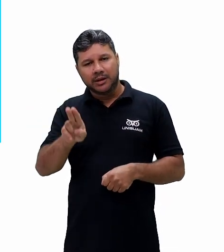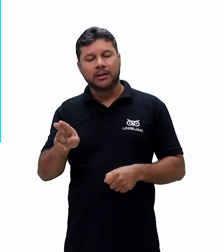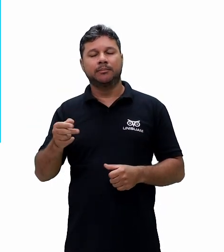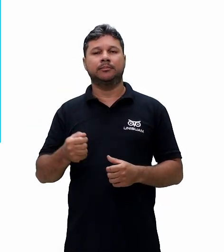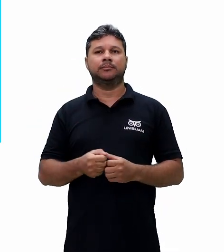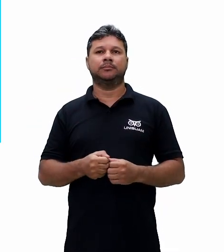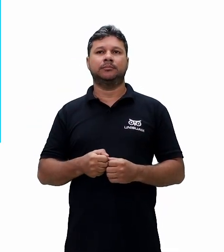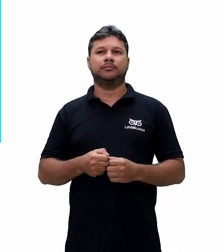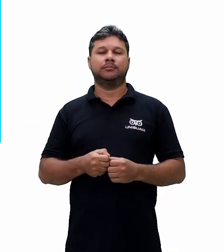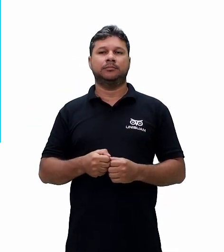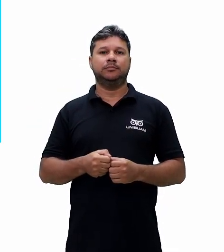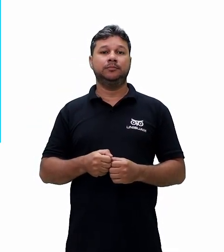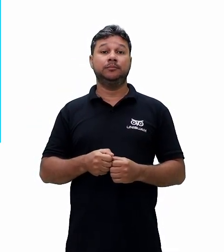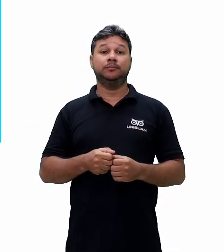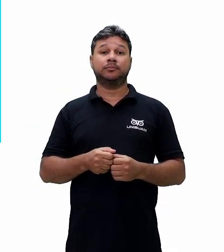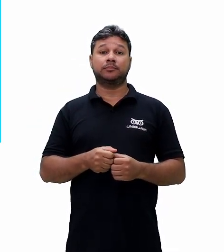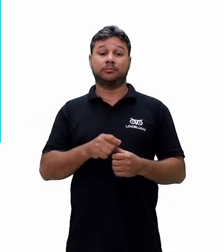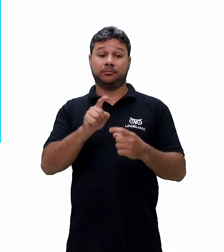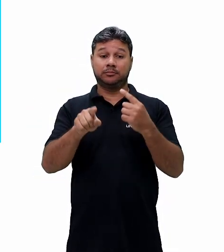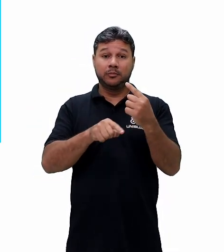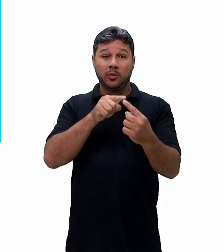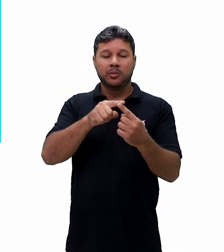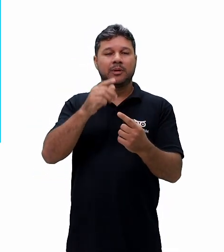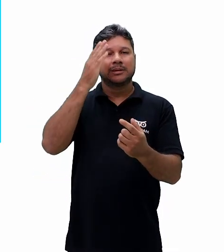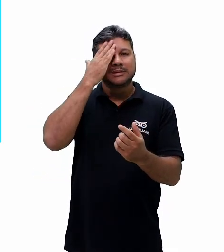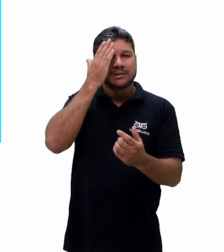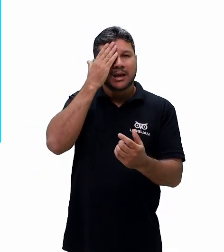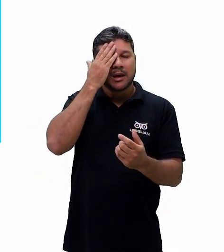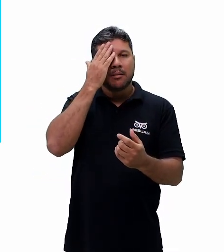utilizar quando o objetivo for